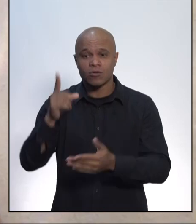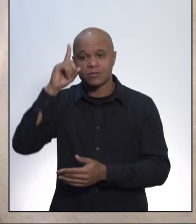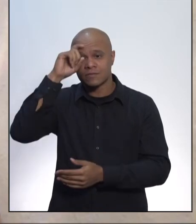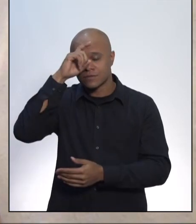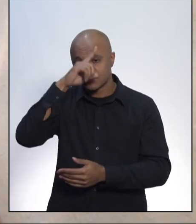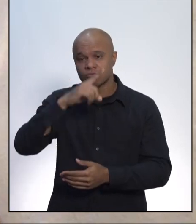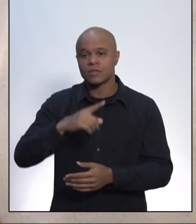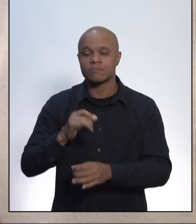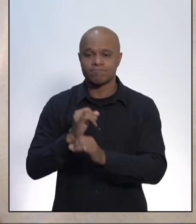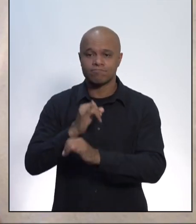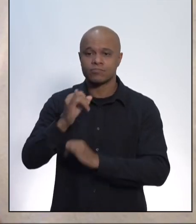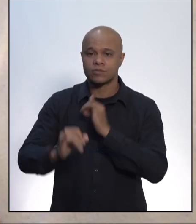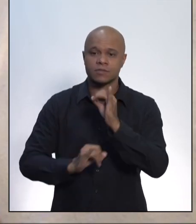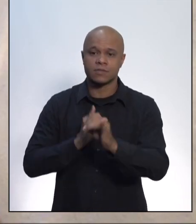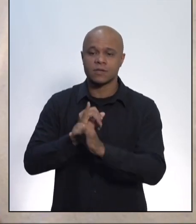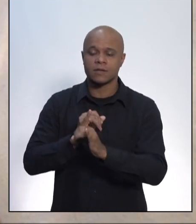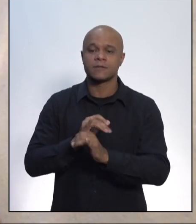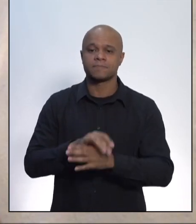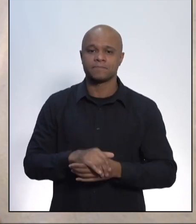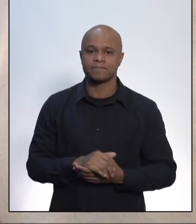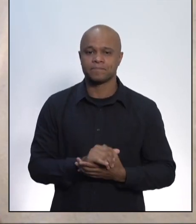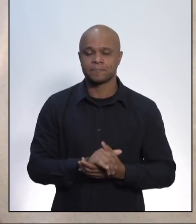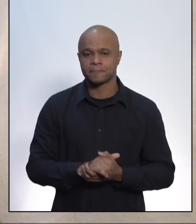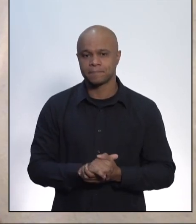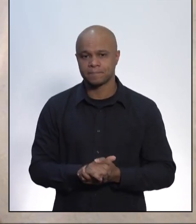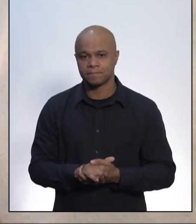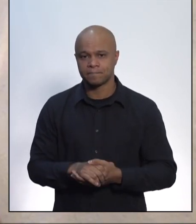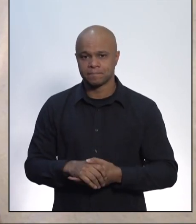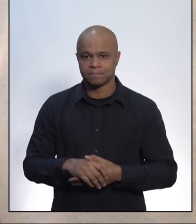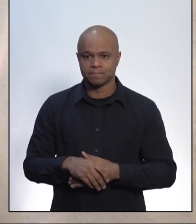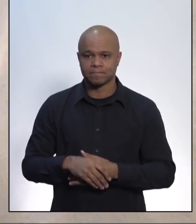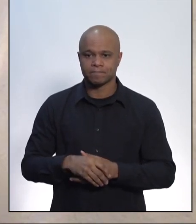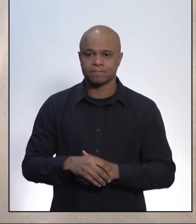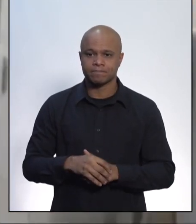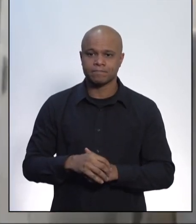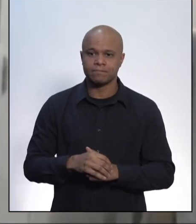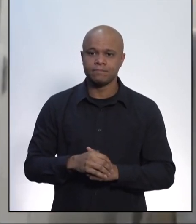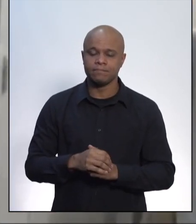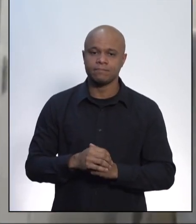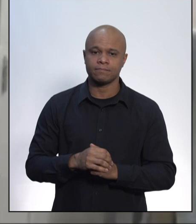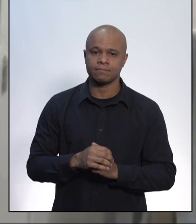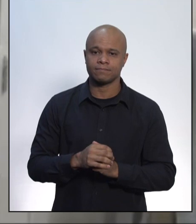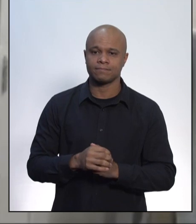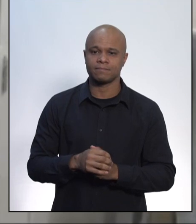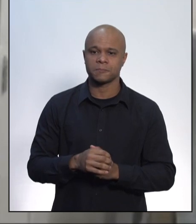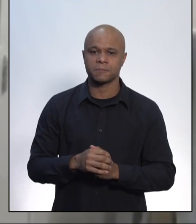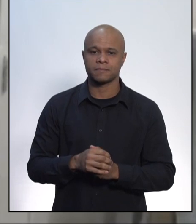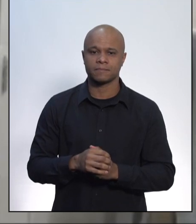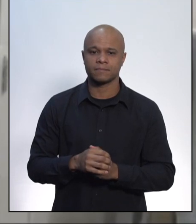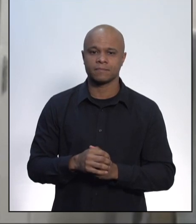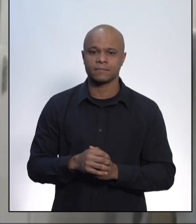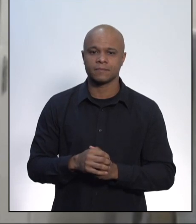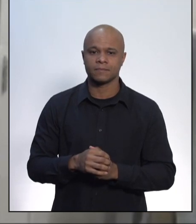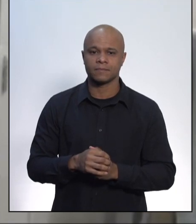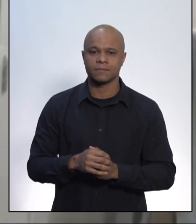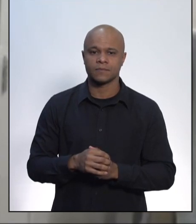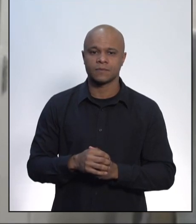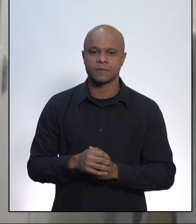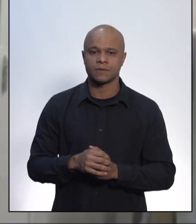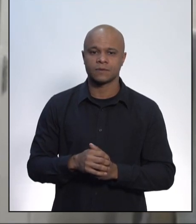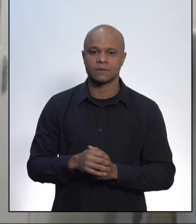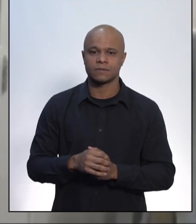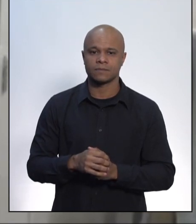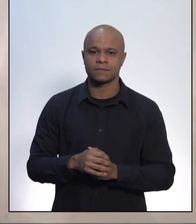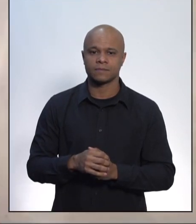tendo de acesso. Tá? Responder aqui outra pergunta do Lucas. O Adler. Oi, pois não, pode falar. Desculpa aí